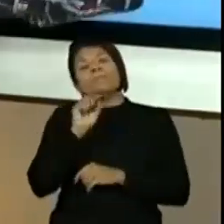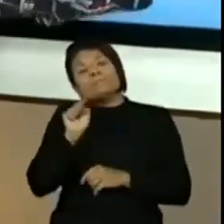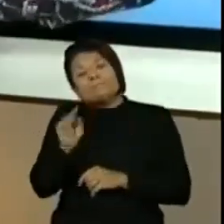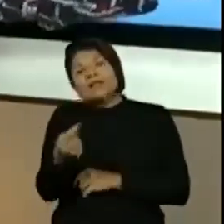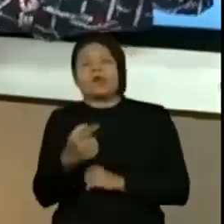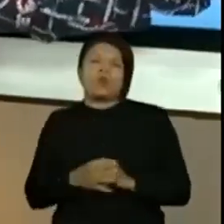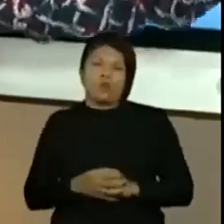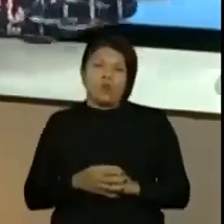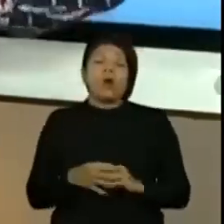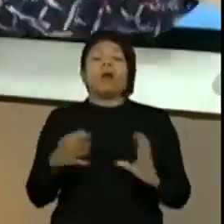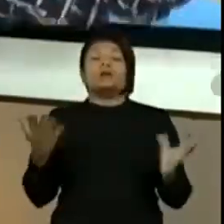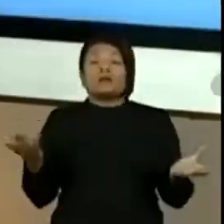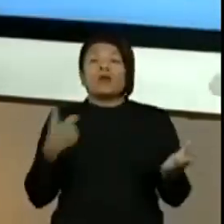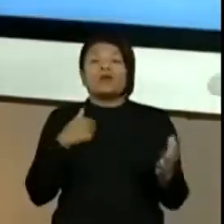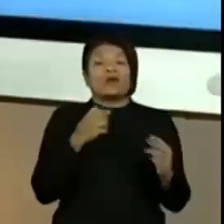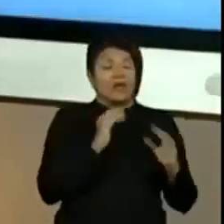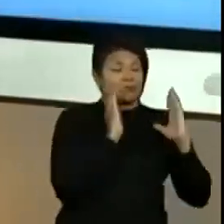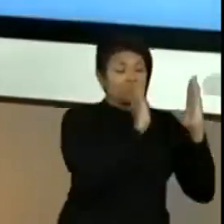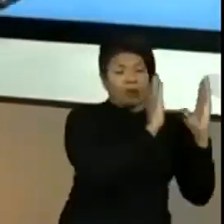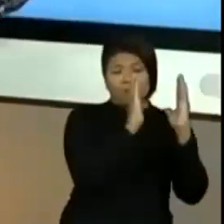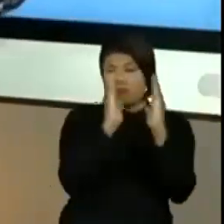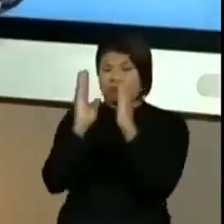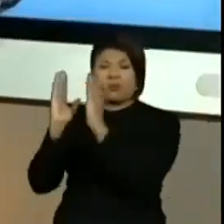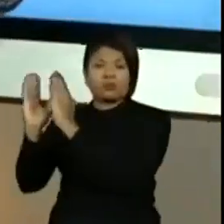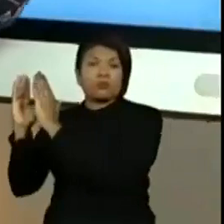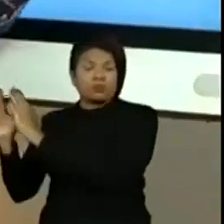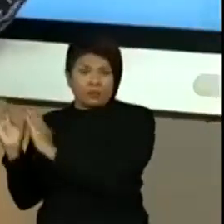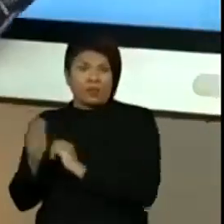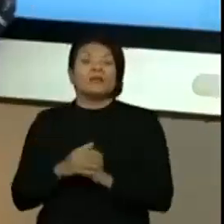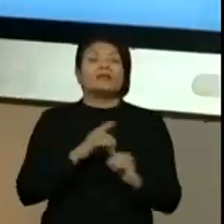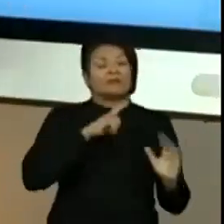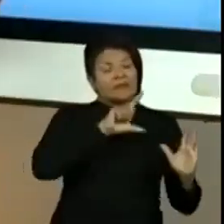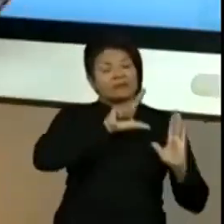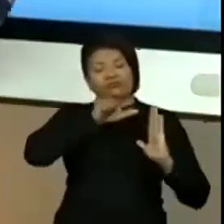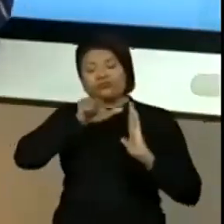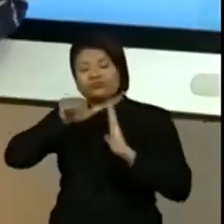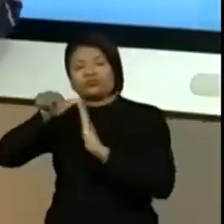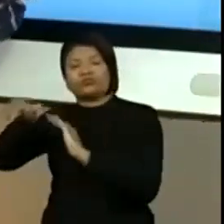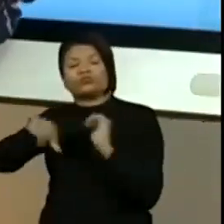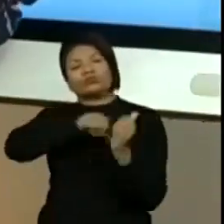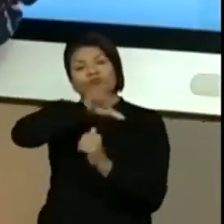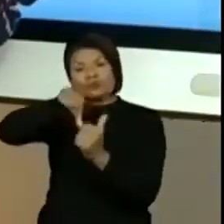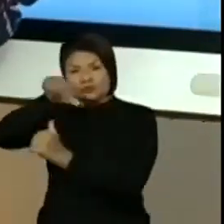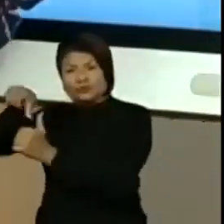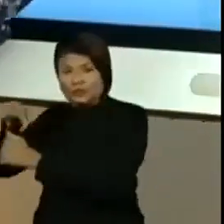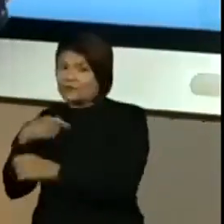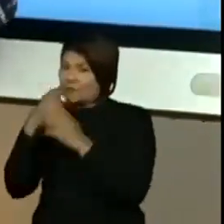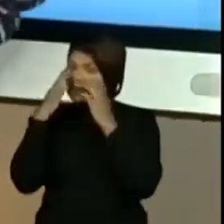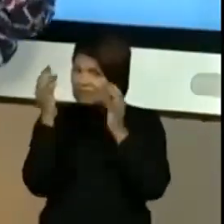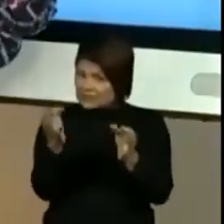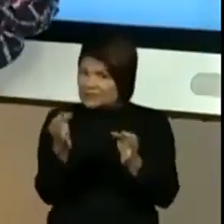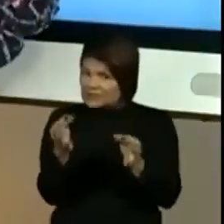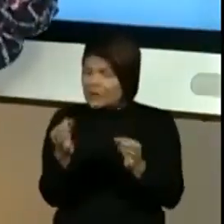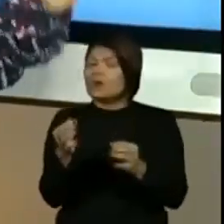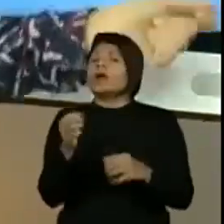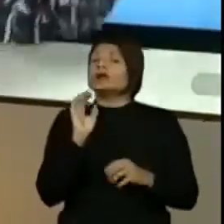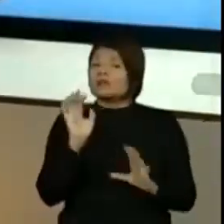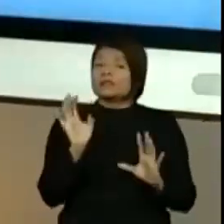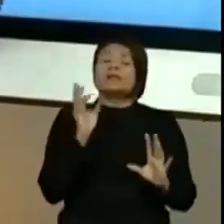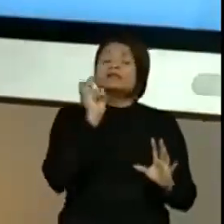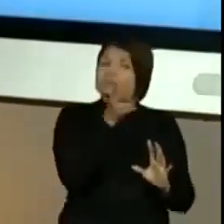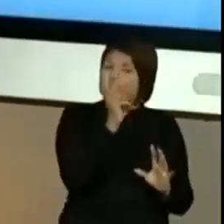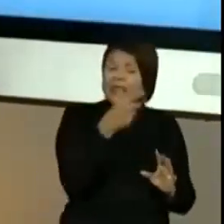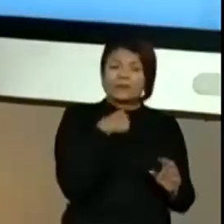A cada 10, eu vou para uma ordem seguinte e vocês vão prestar atenção que a cada 3